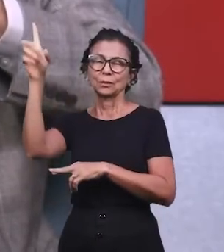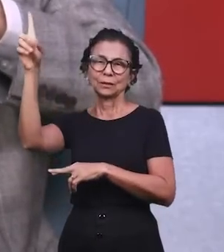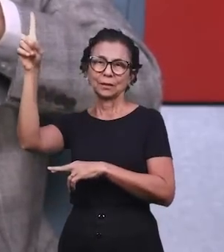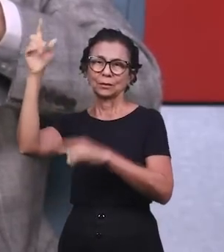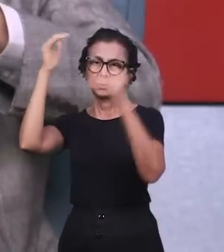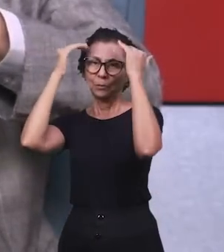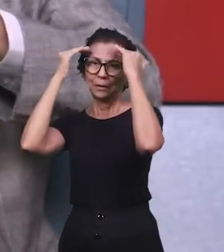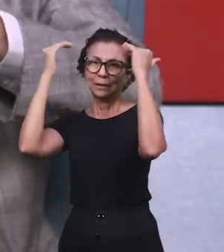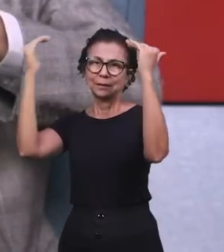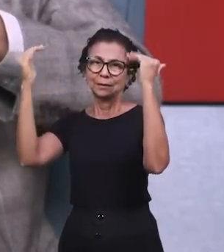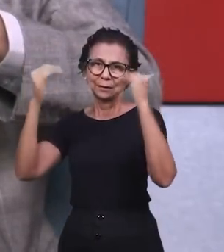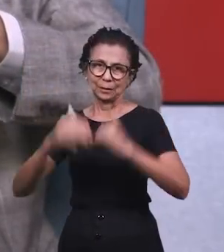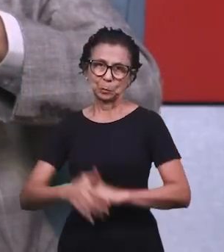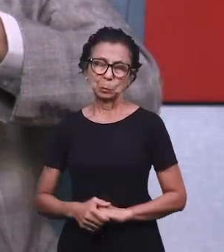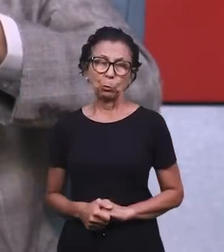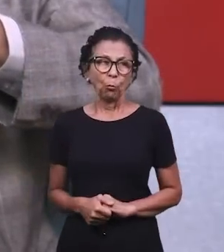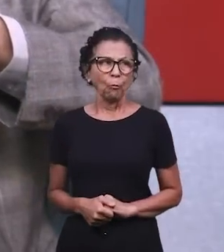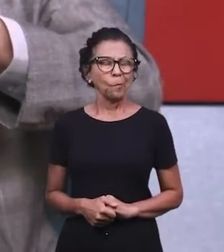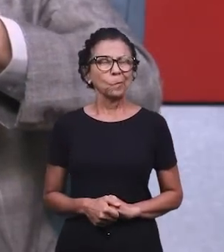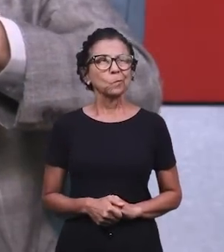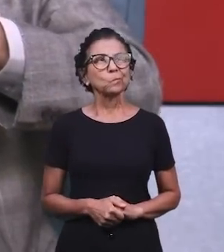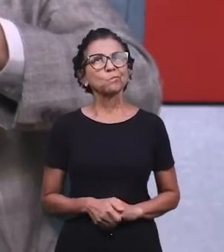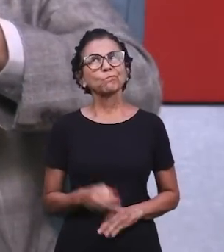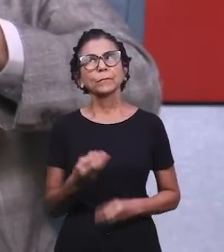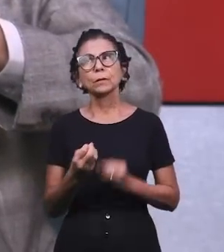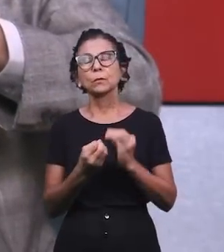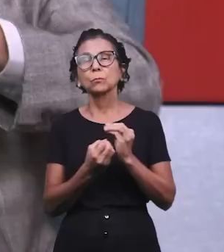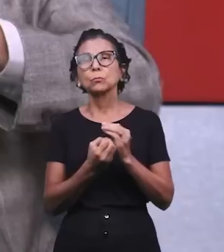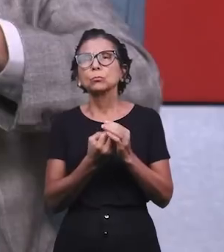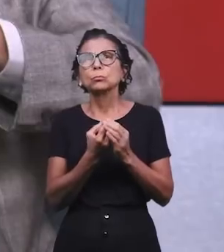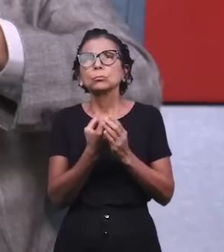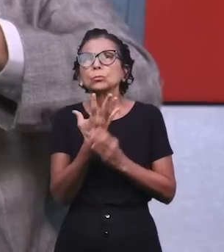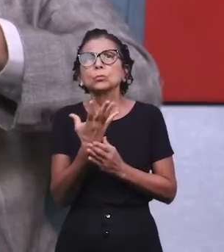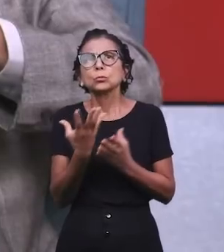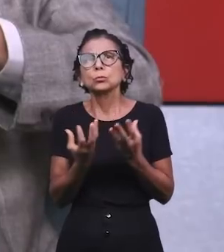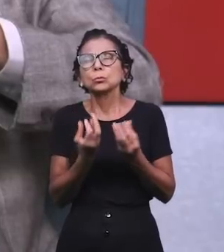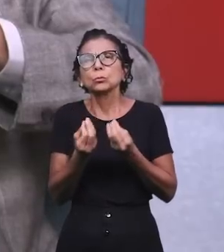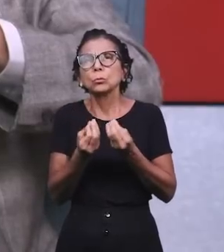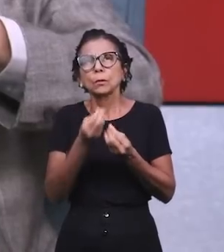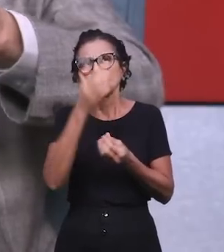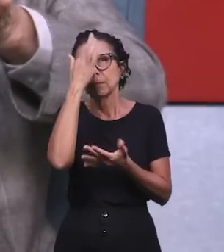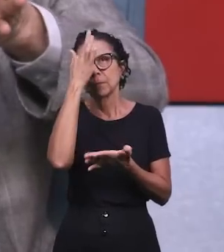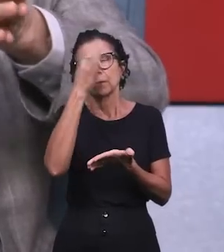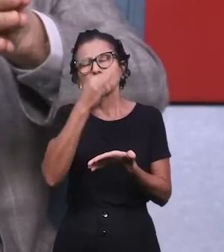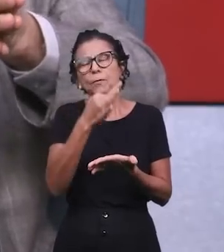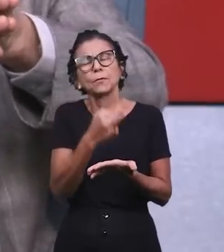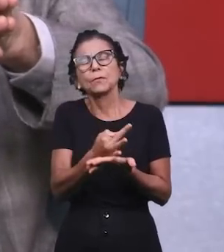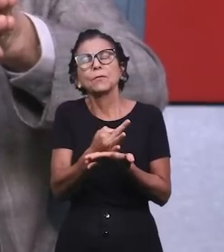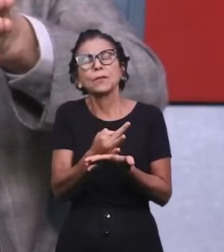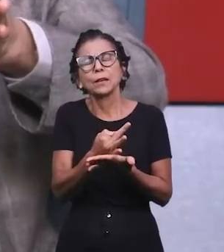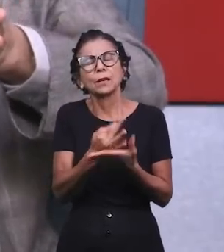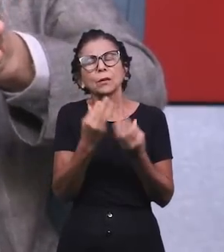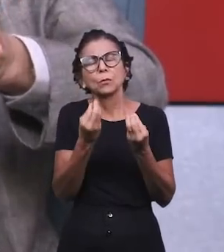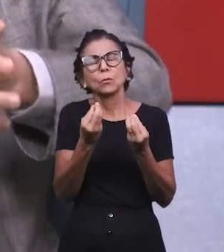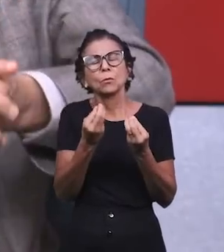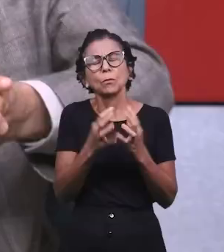como é que ela vem? De que forma ela vem? Como é que ela atinge o